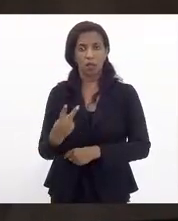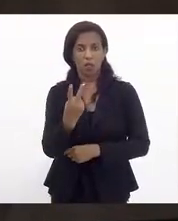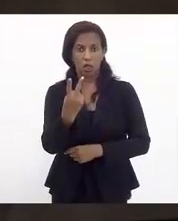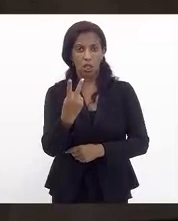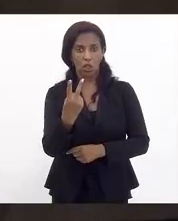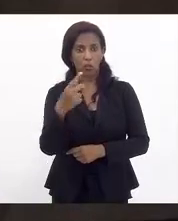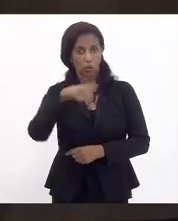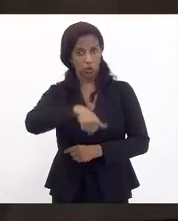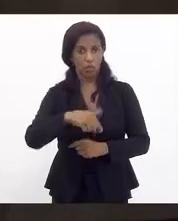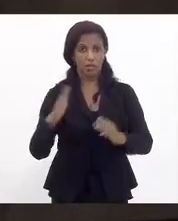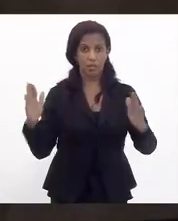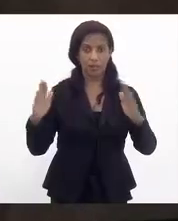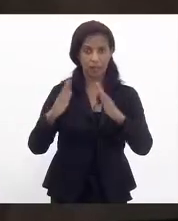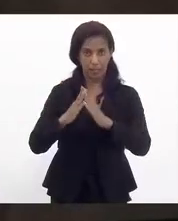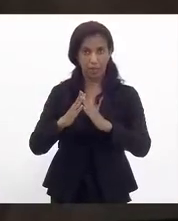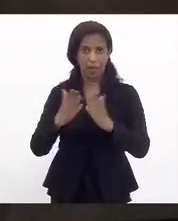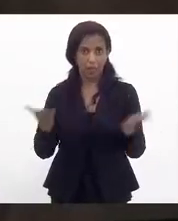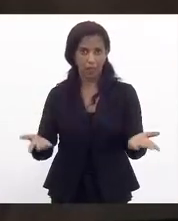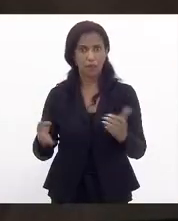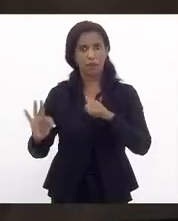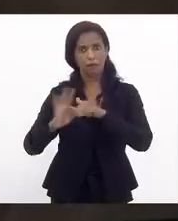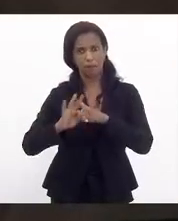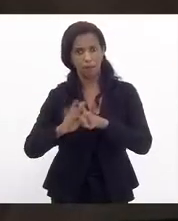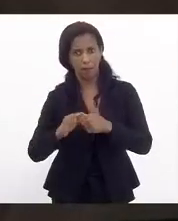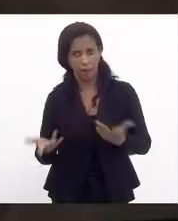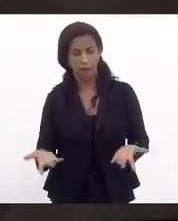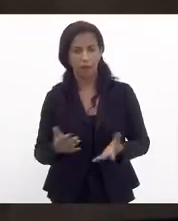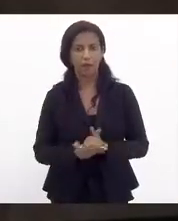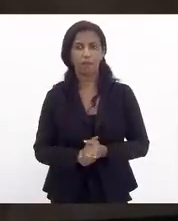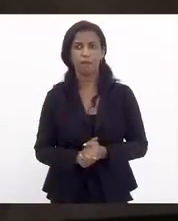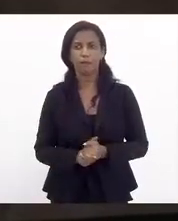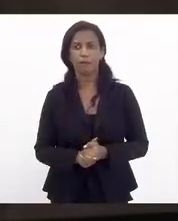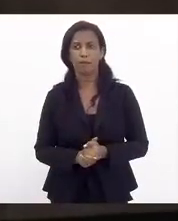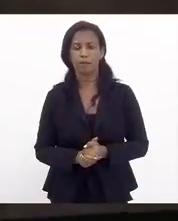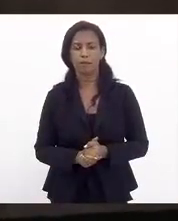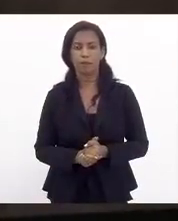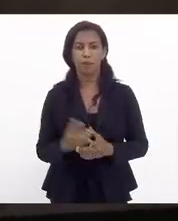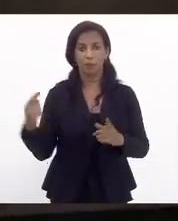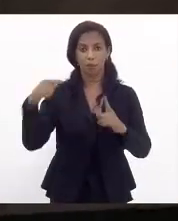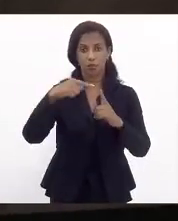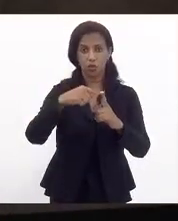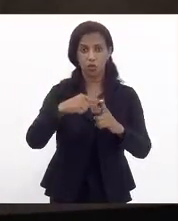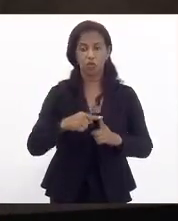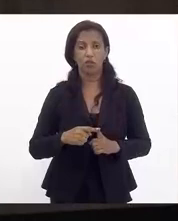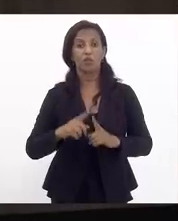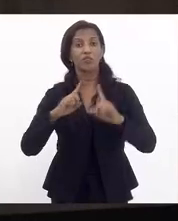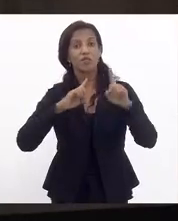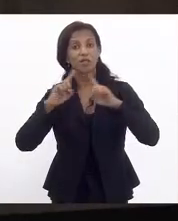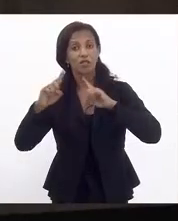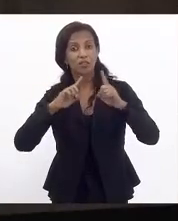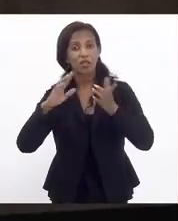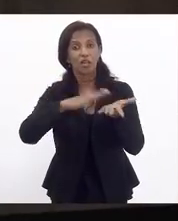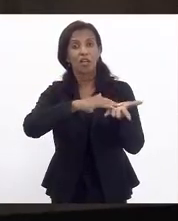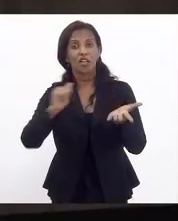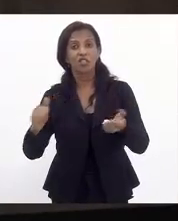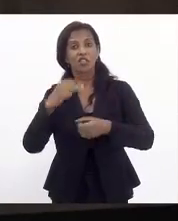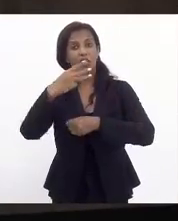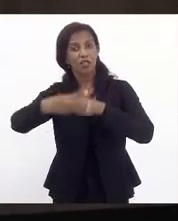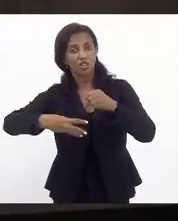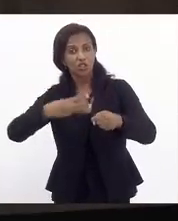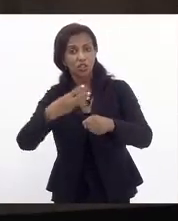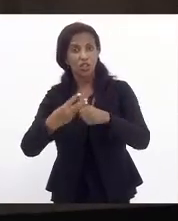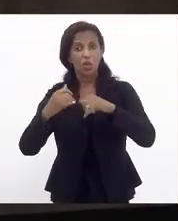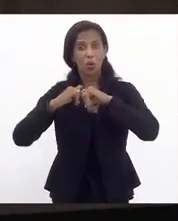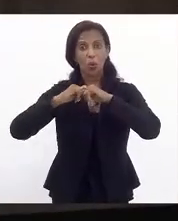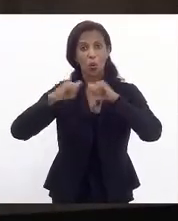regimes jurídicos na sua casa né que é uma questão técnica para ser mais rápido aqui mas objetivo a gente está discutindo a retirada de triênios